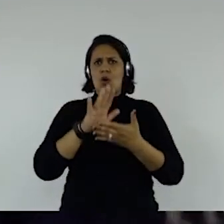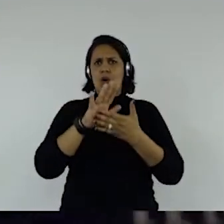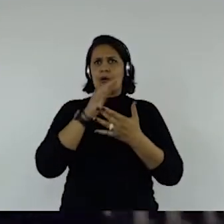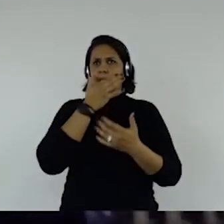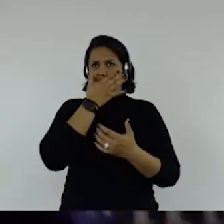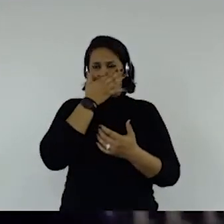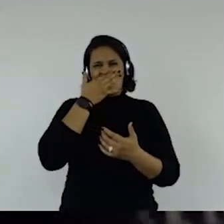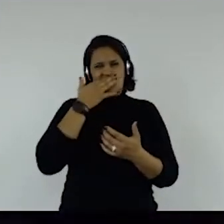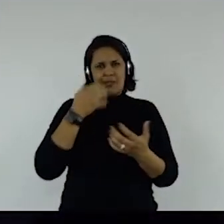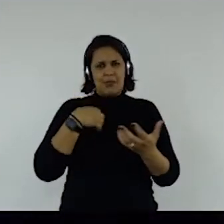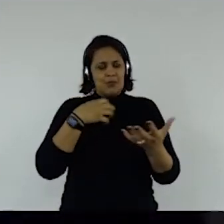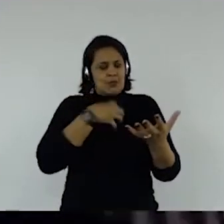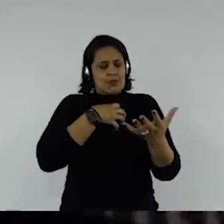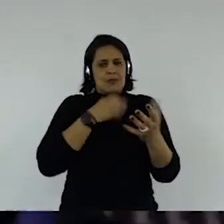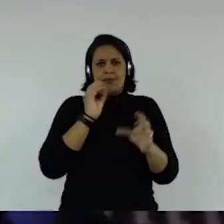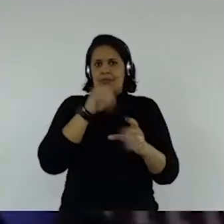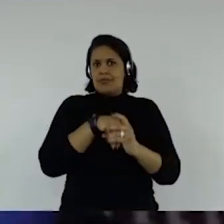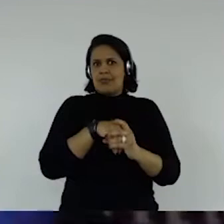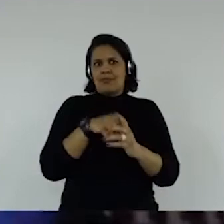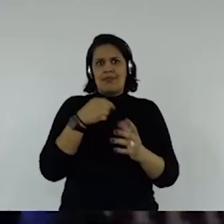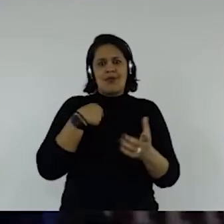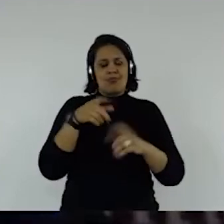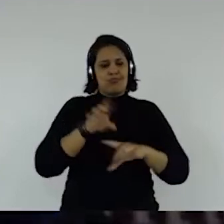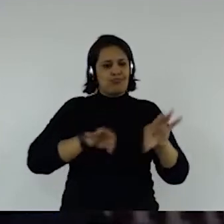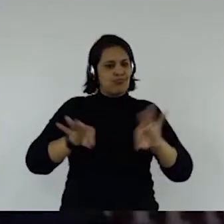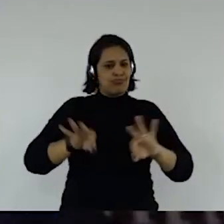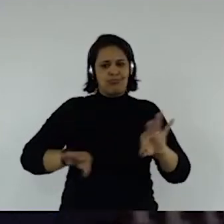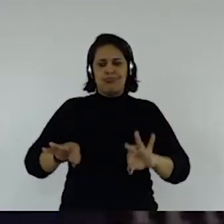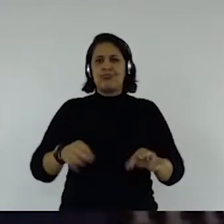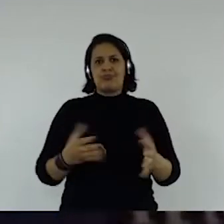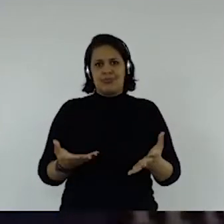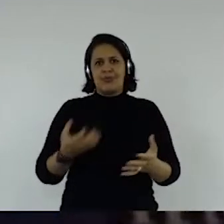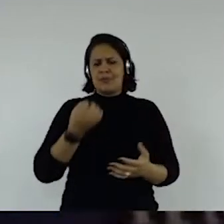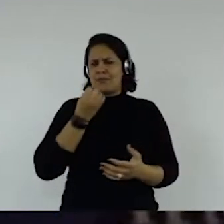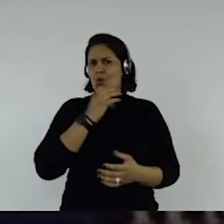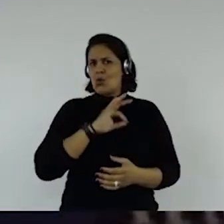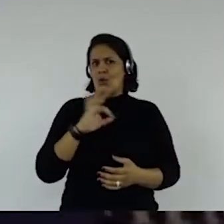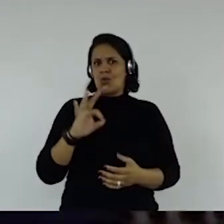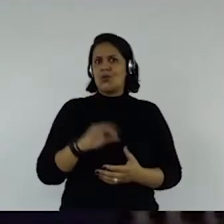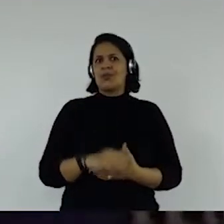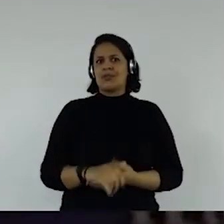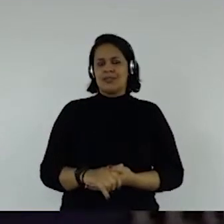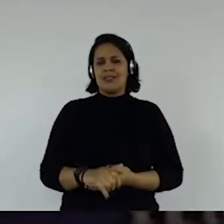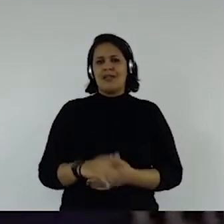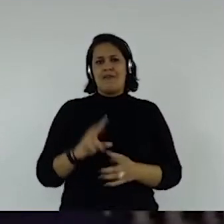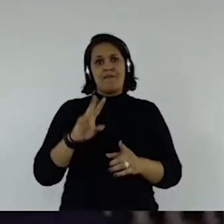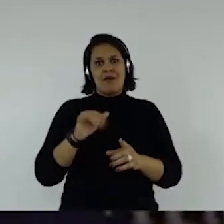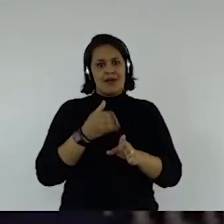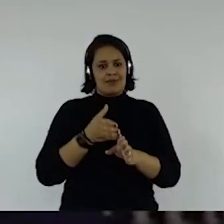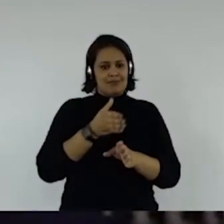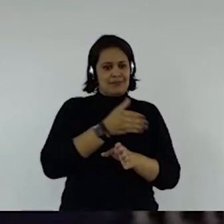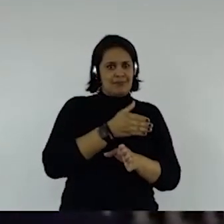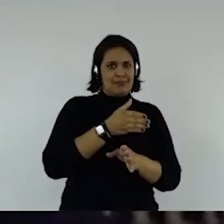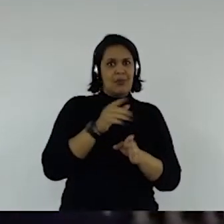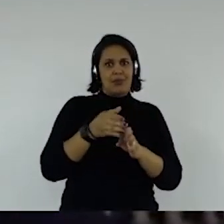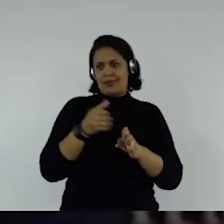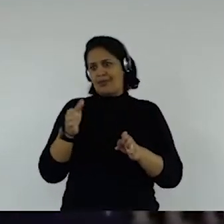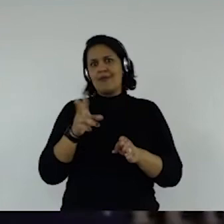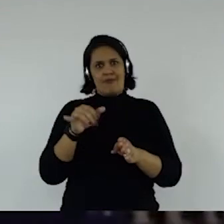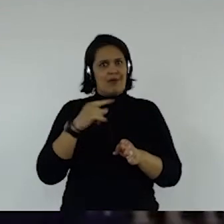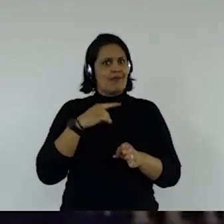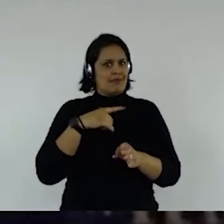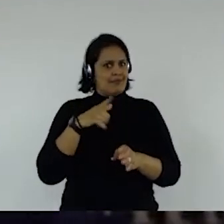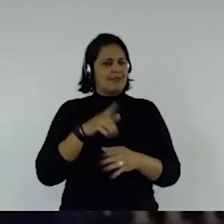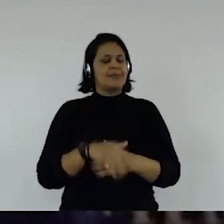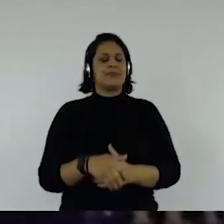me sinto parte da história, nós todos aqui participando disso. Vai ser uma coisa que vai ter o antes e o depois desse evento. Então, muito, muito